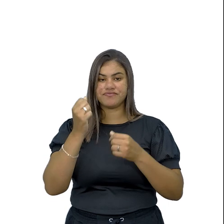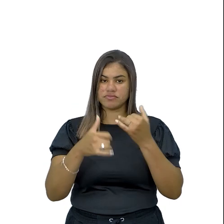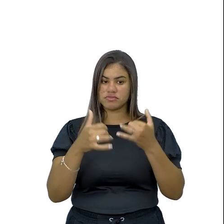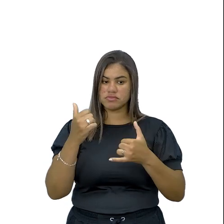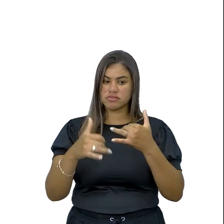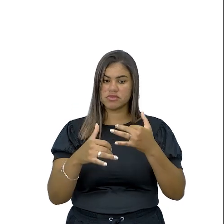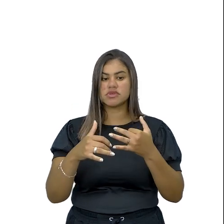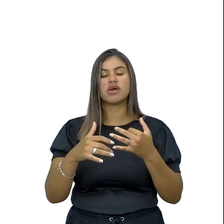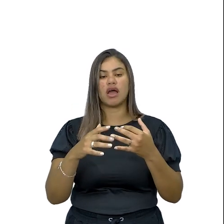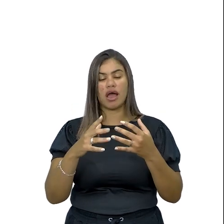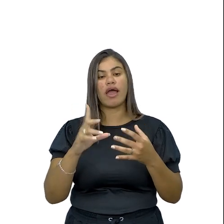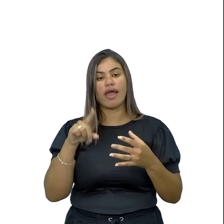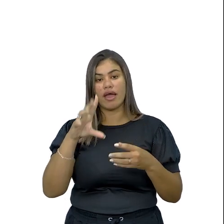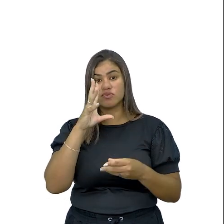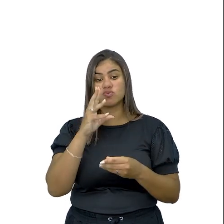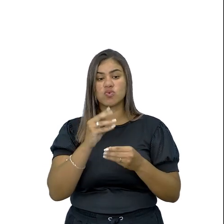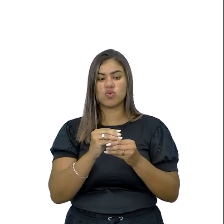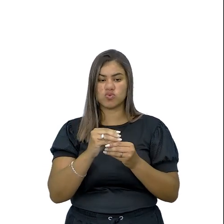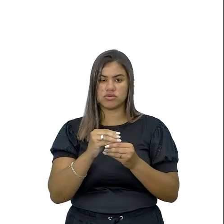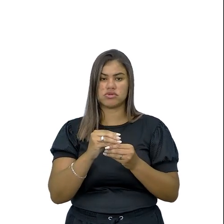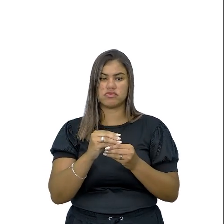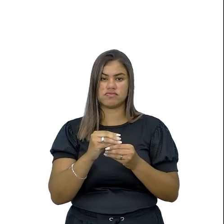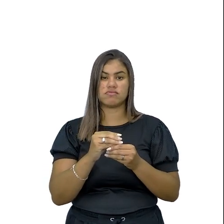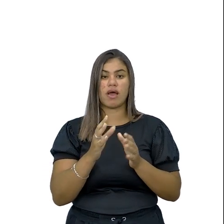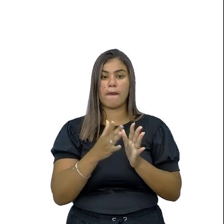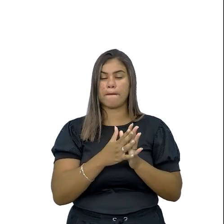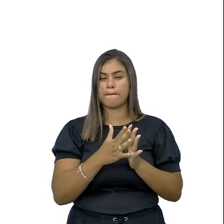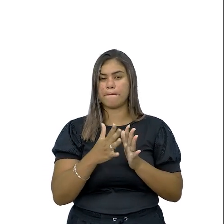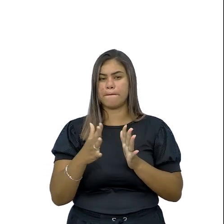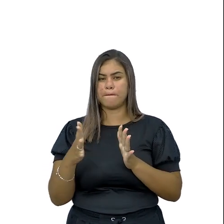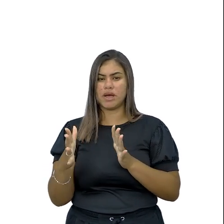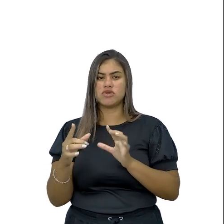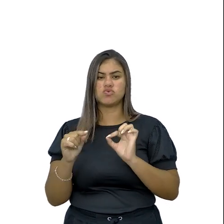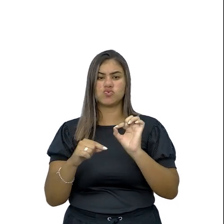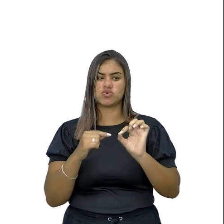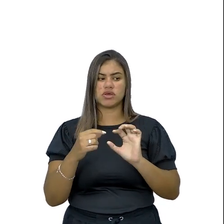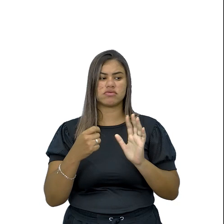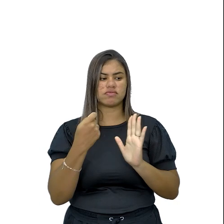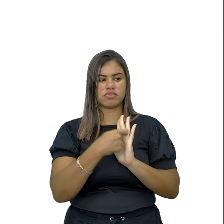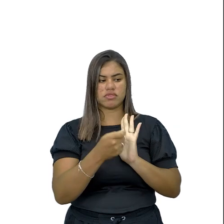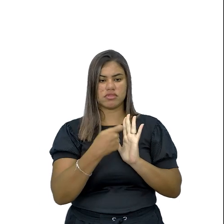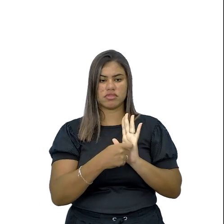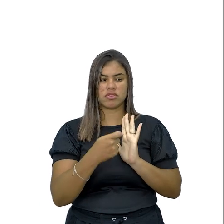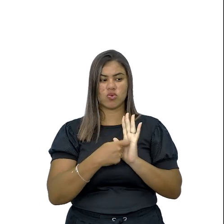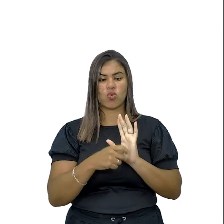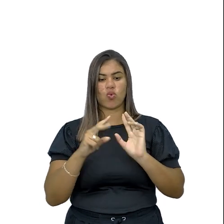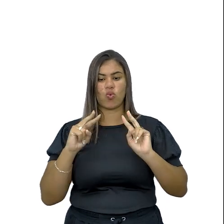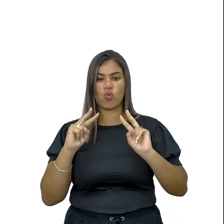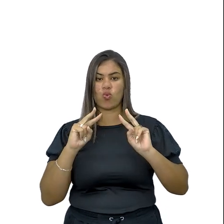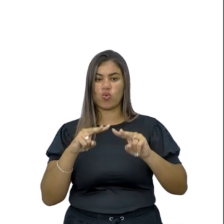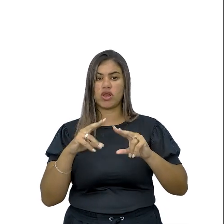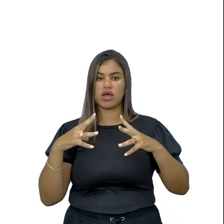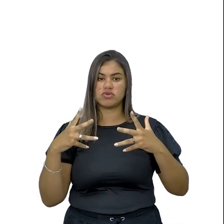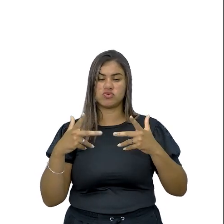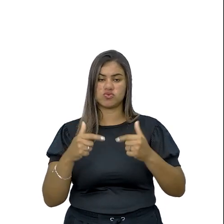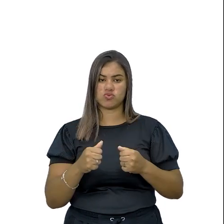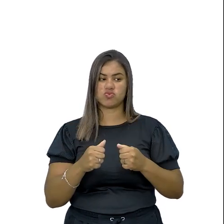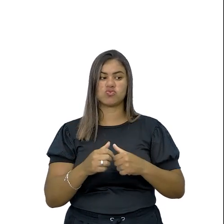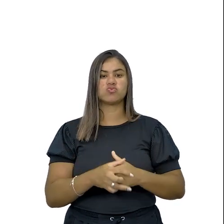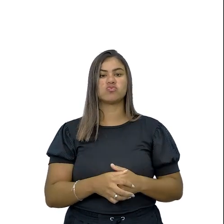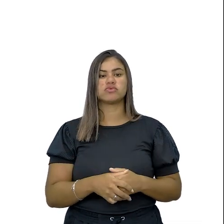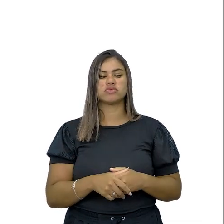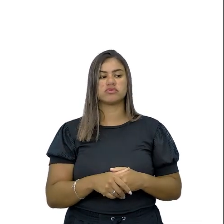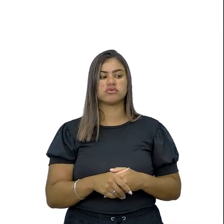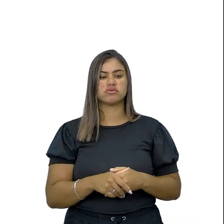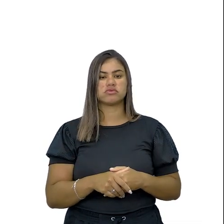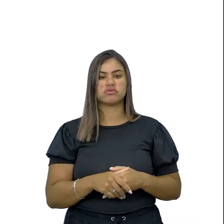gerais a que você chegou, né? É quase um momento aí de institucionalização, né, de olhar para tudo aquilo que foi feito